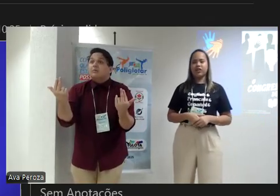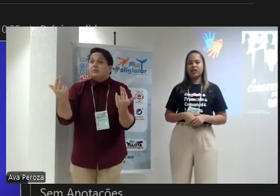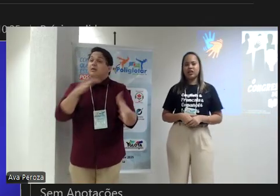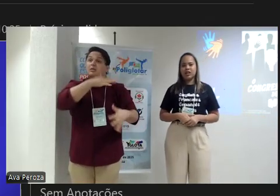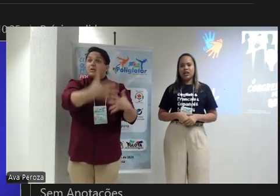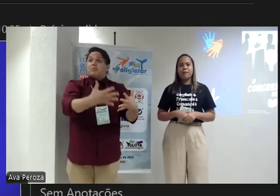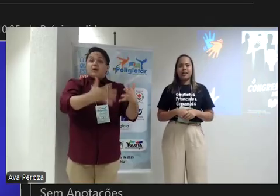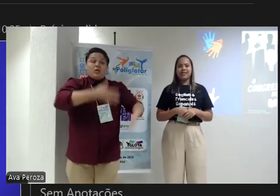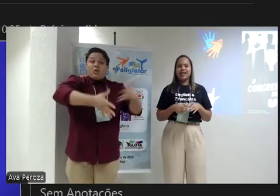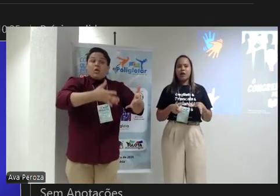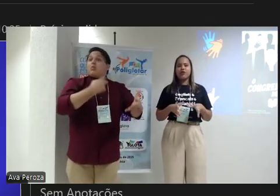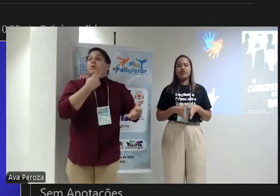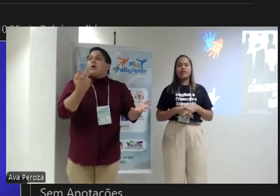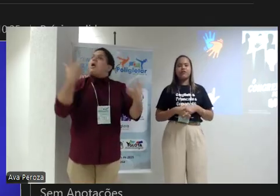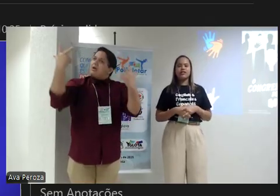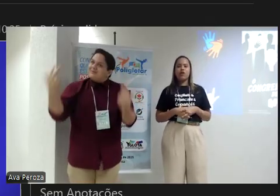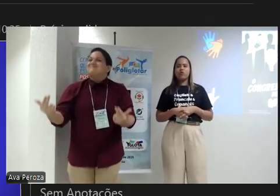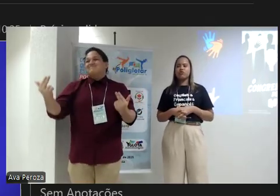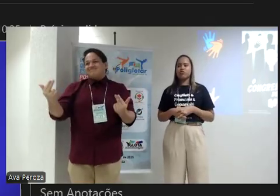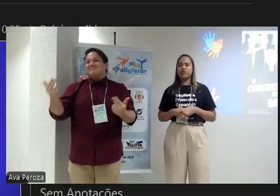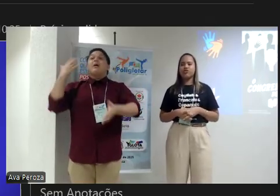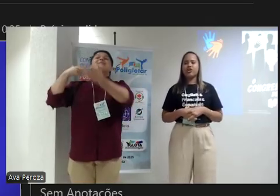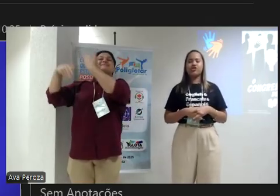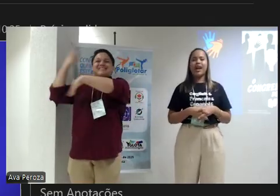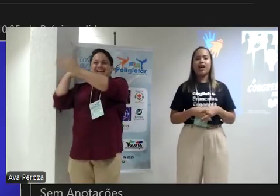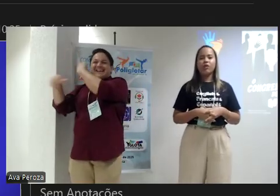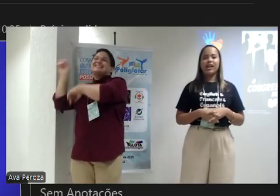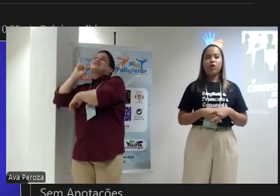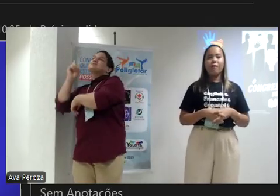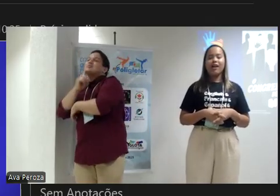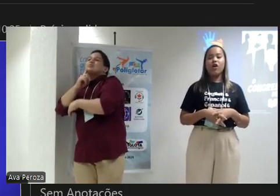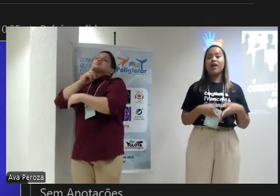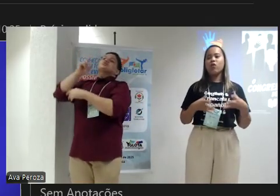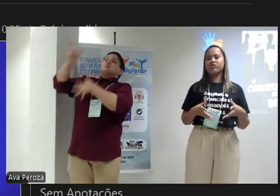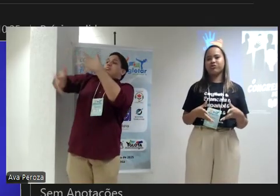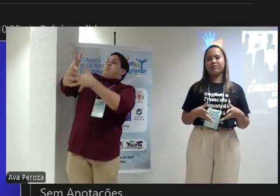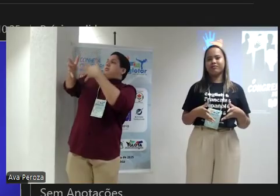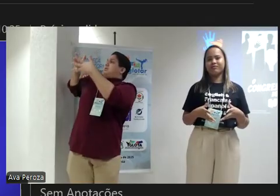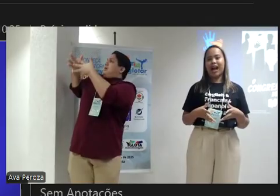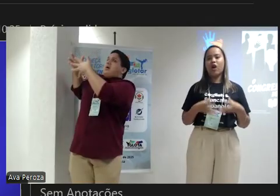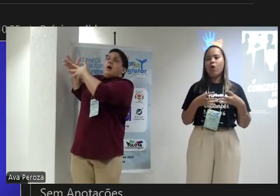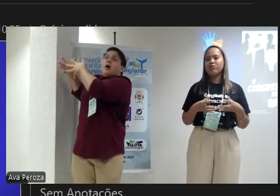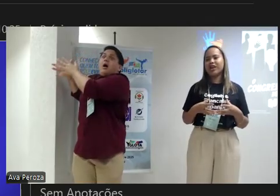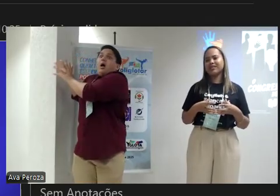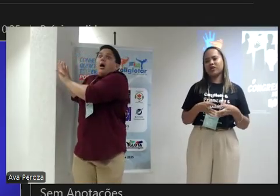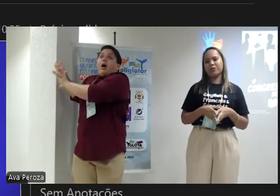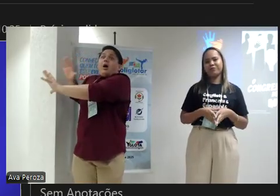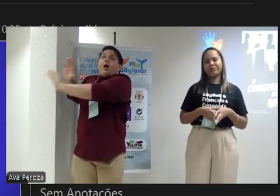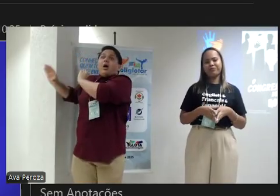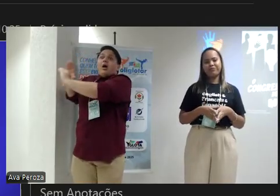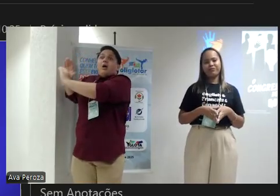Pesado. Mas é exatamente isso que fizeram com os surdos. Tiraram ele o maior recurso, a